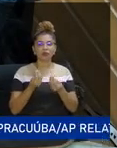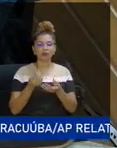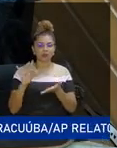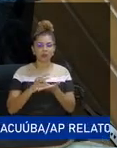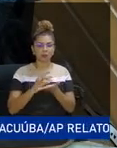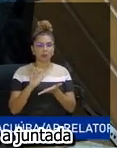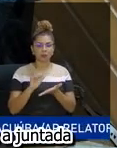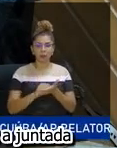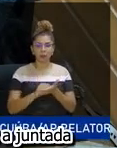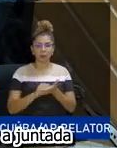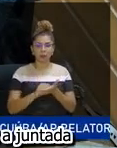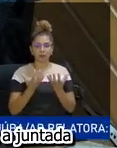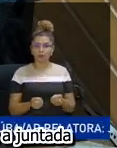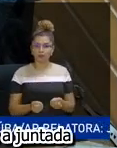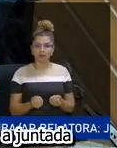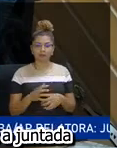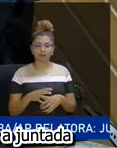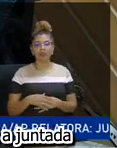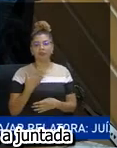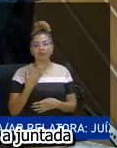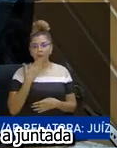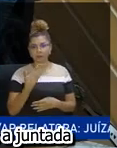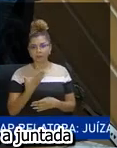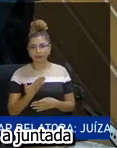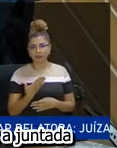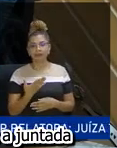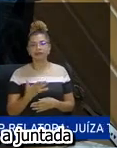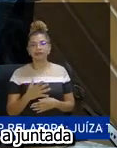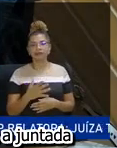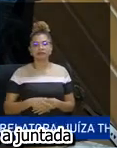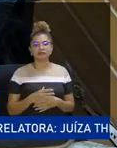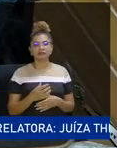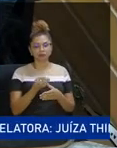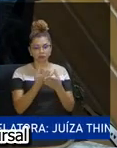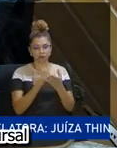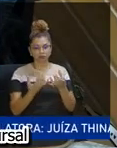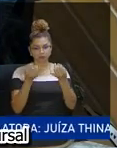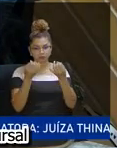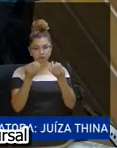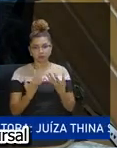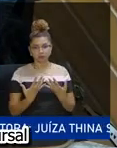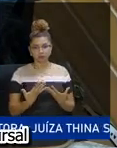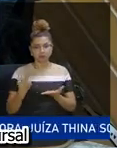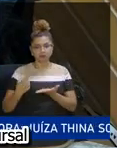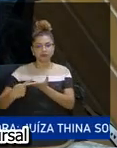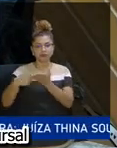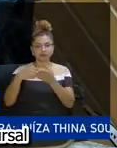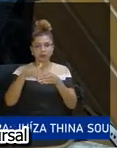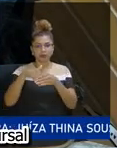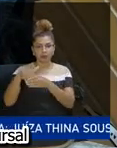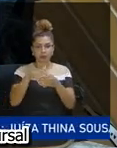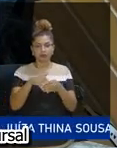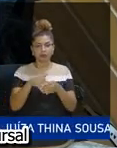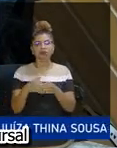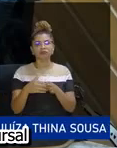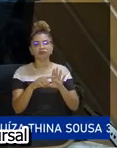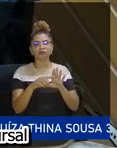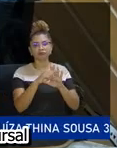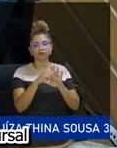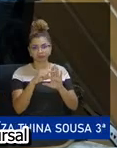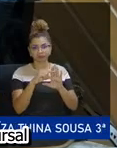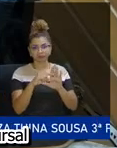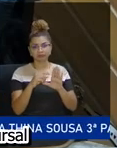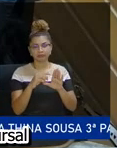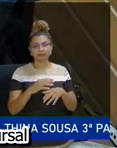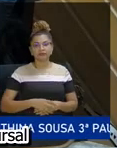candidatura. Pede o conhecimento dos embargos para determinar se a juntada do acordo nos autos e a devolução do